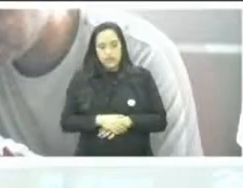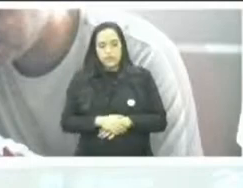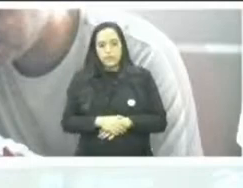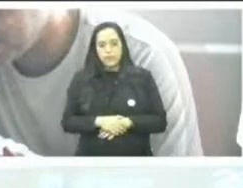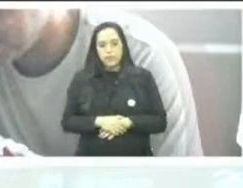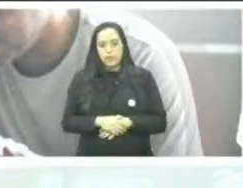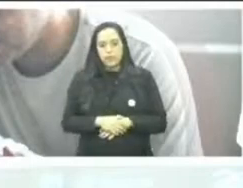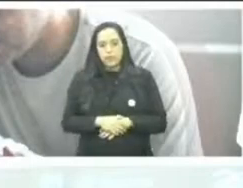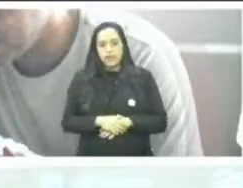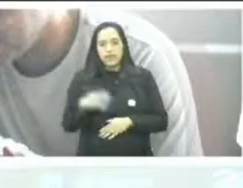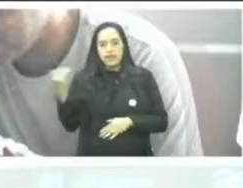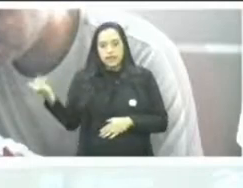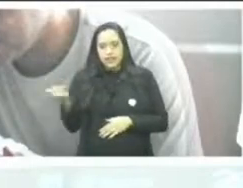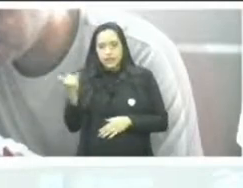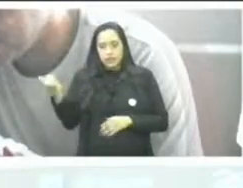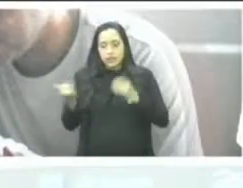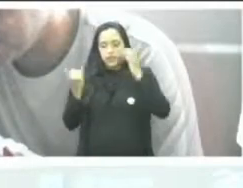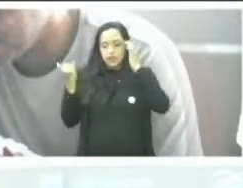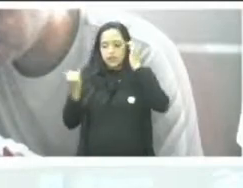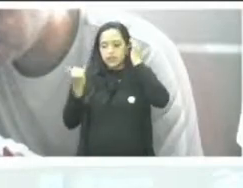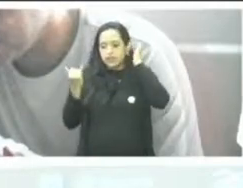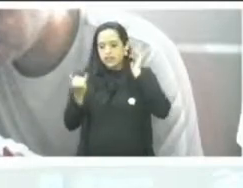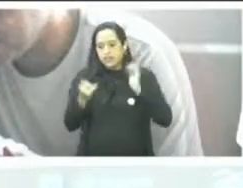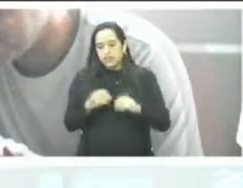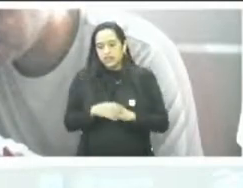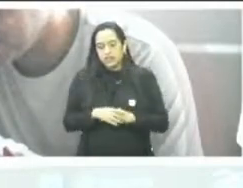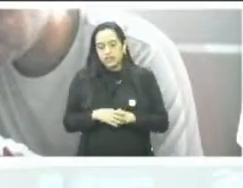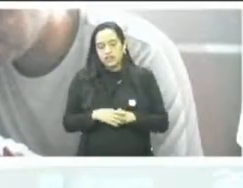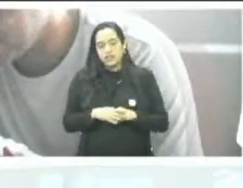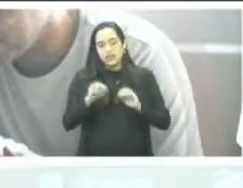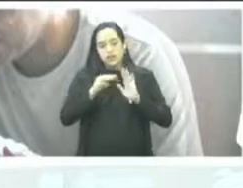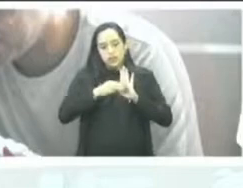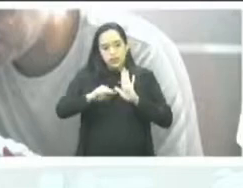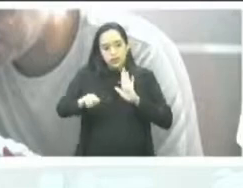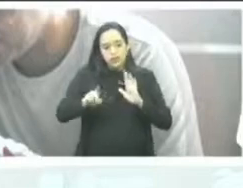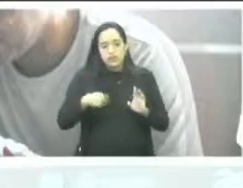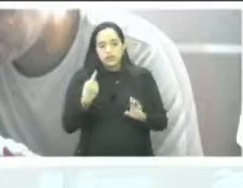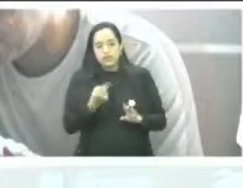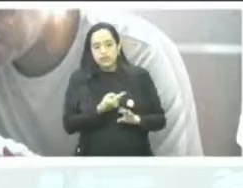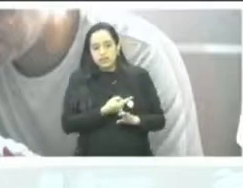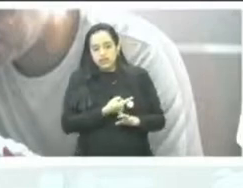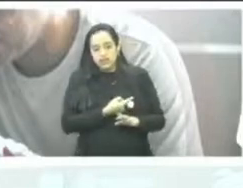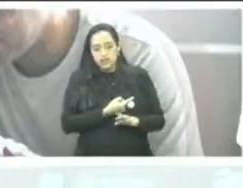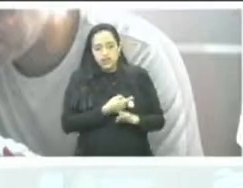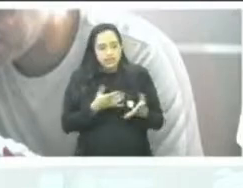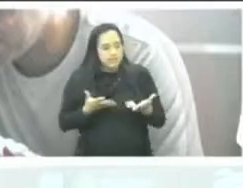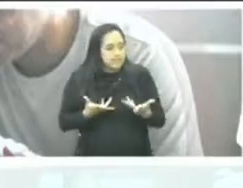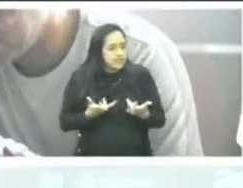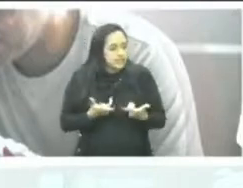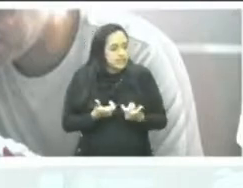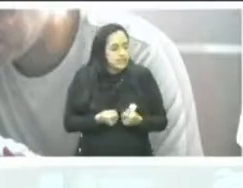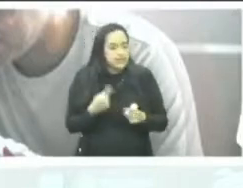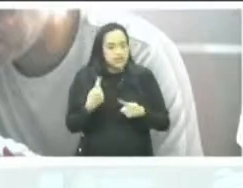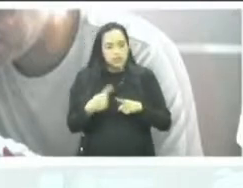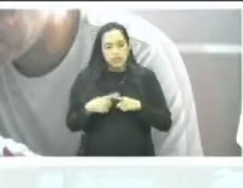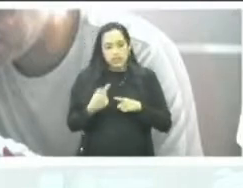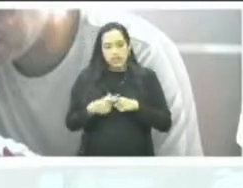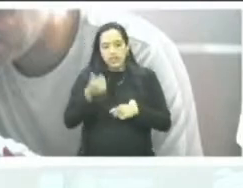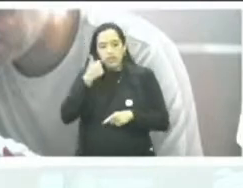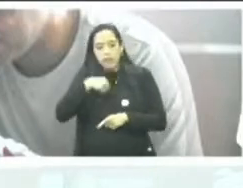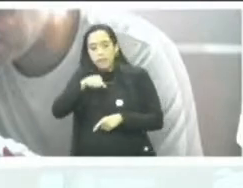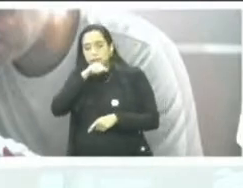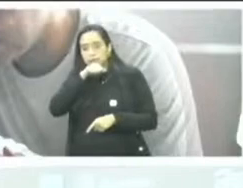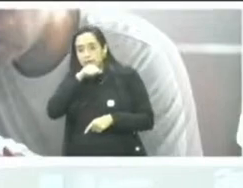A importância do método para a gente foi absurda, porque era uma mãe de primeira